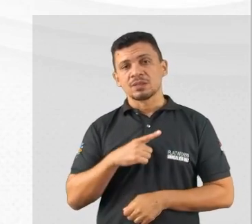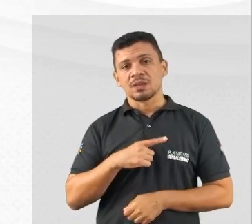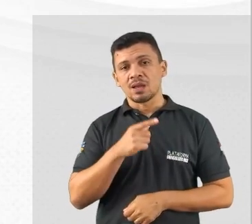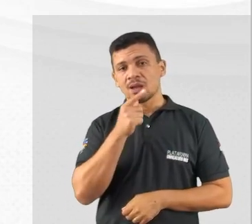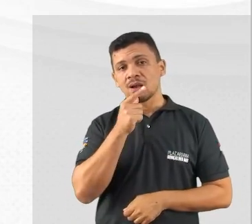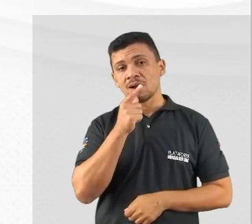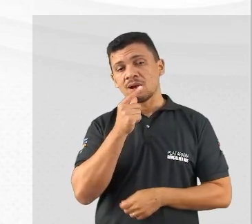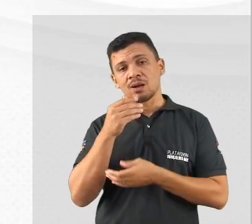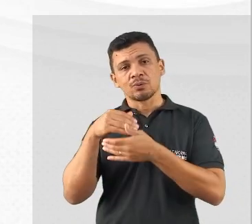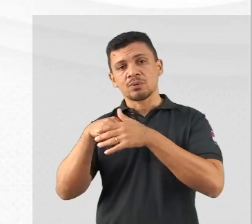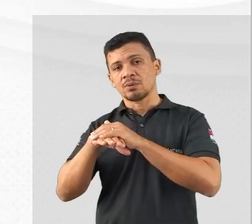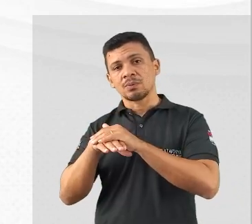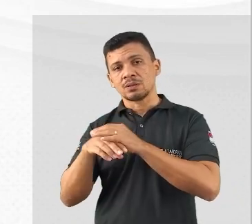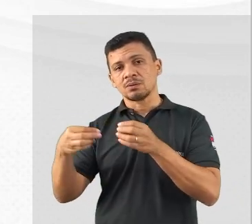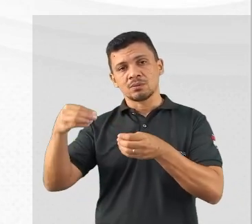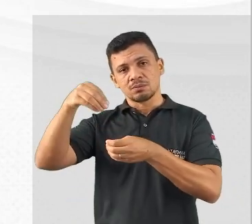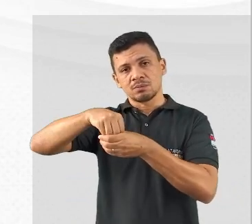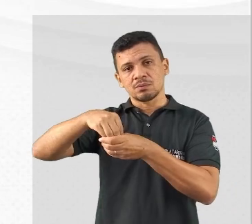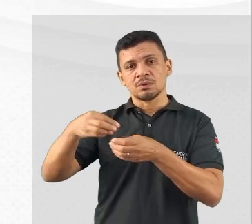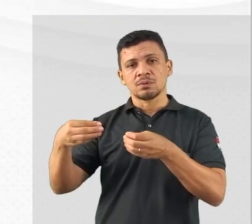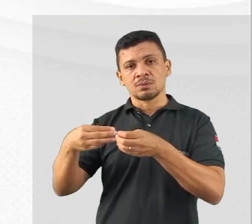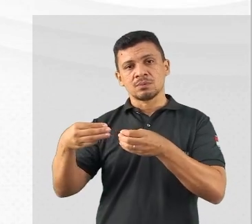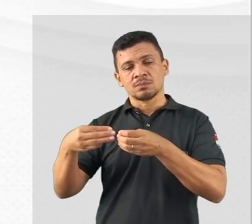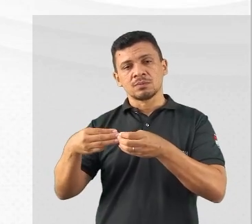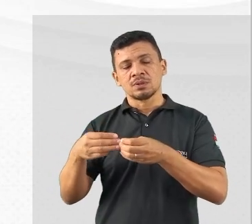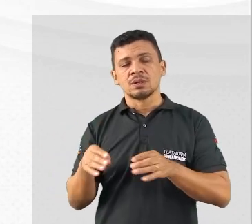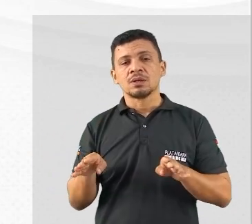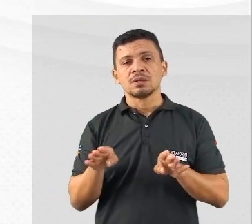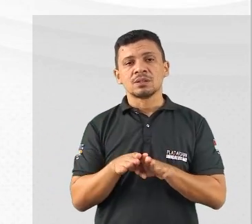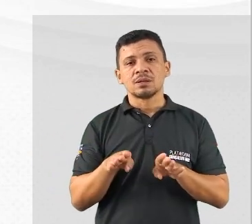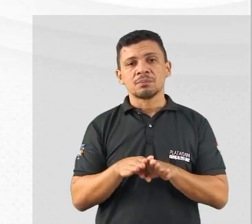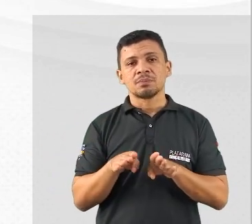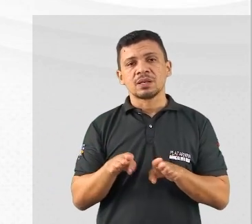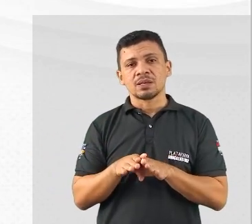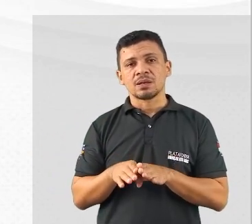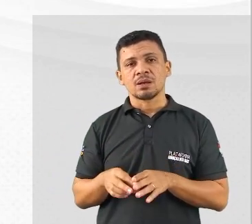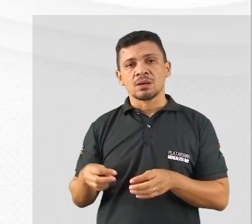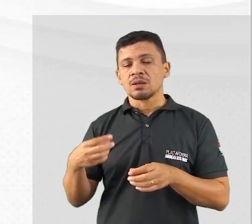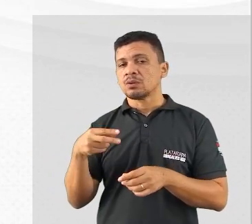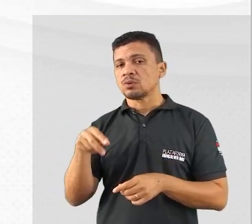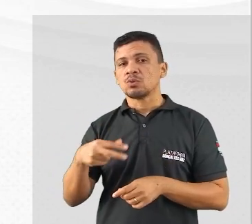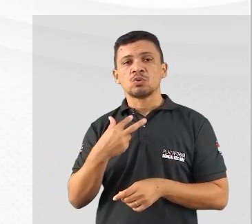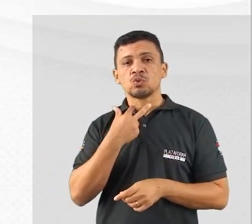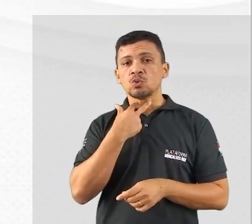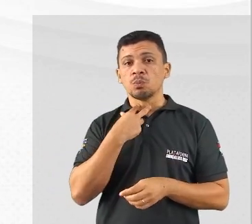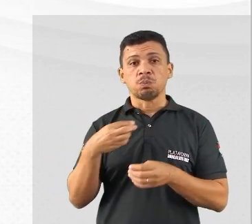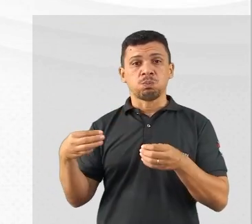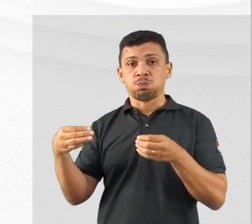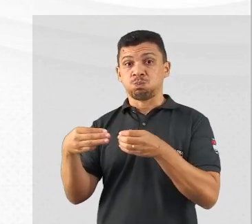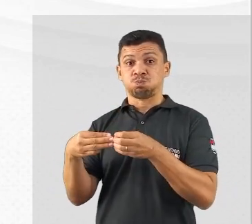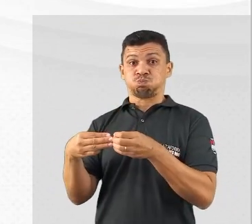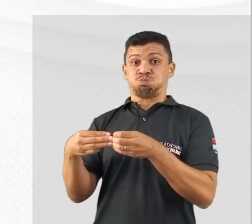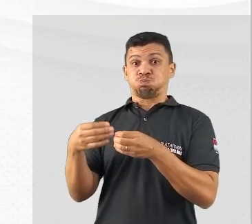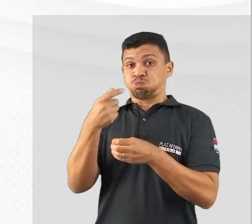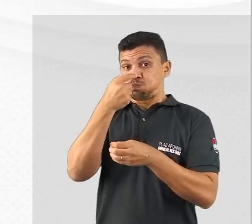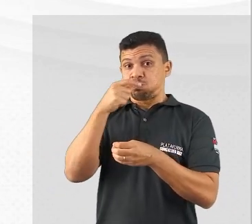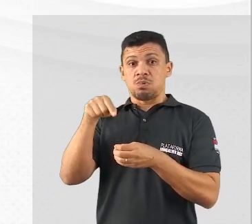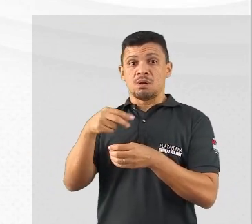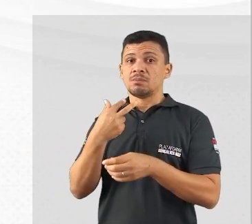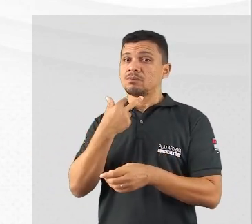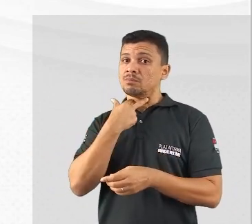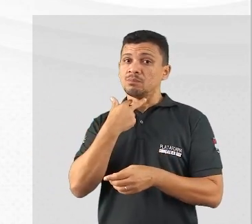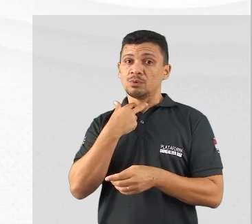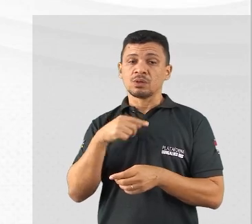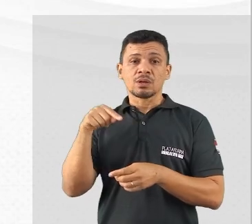água. E também para que a célula vegetal ela não fique muito cheia de água também, porque ela pode entrar em lise,